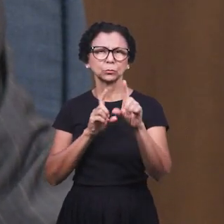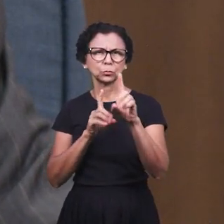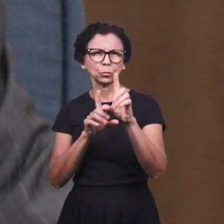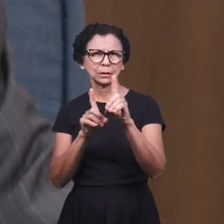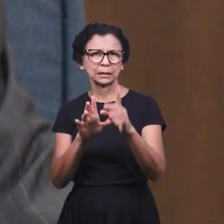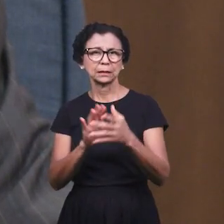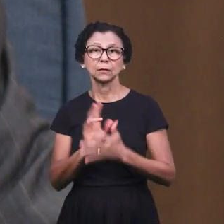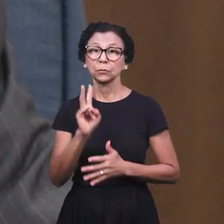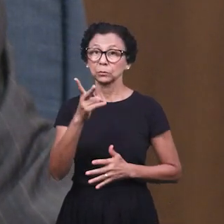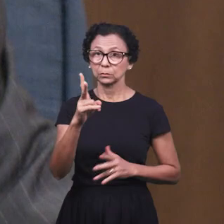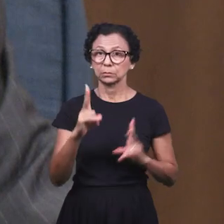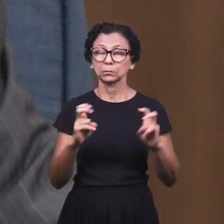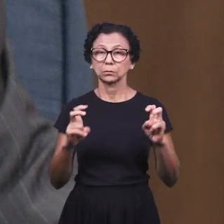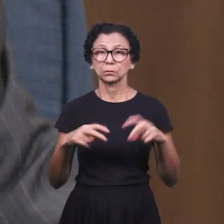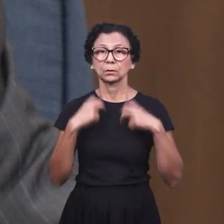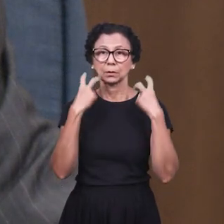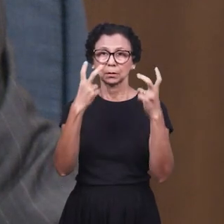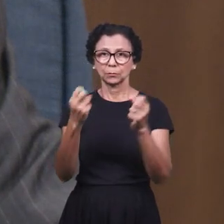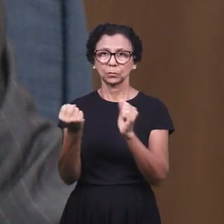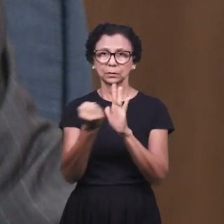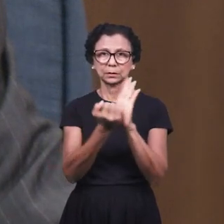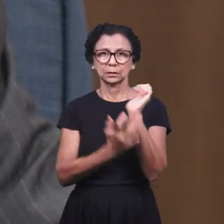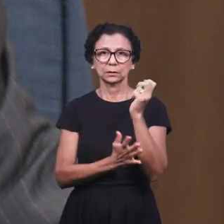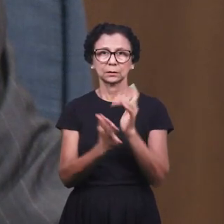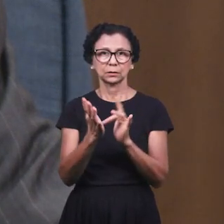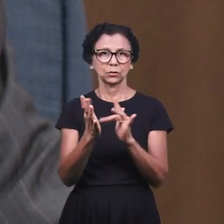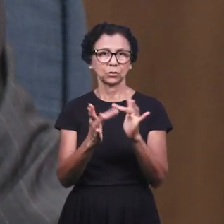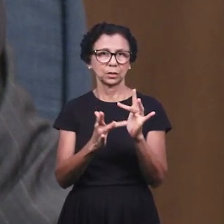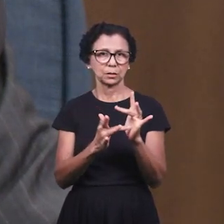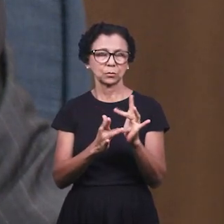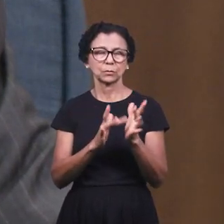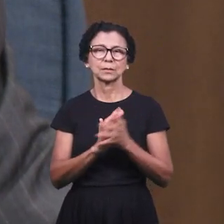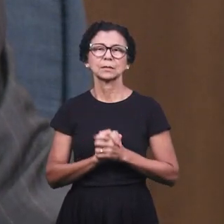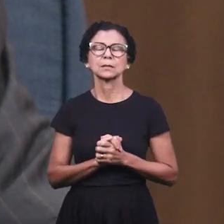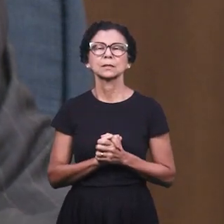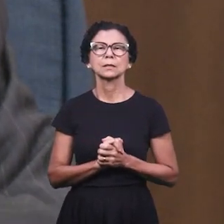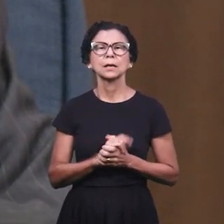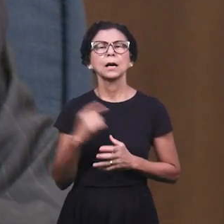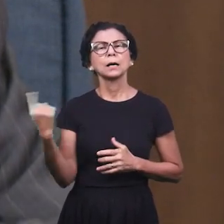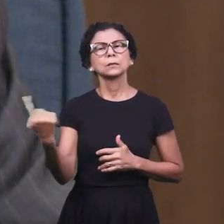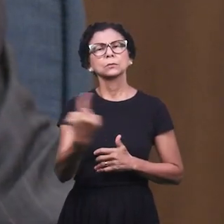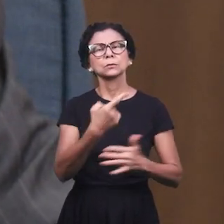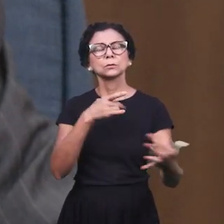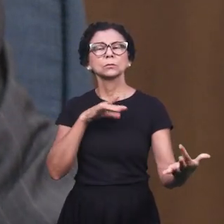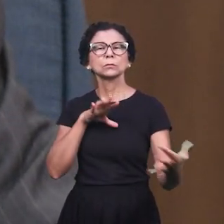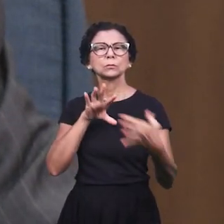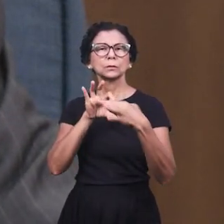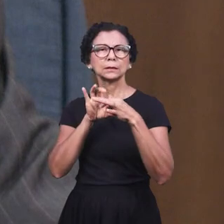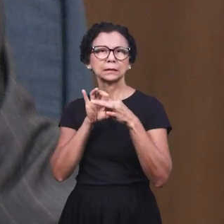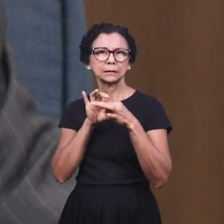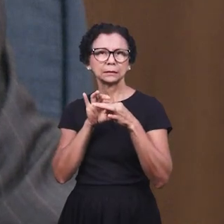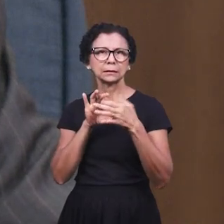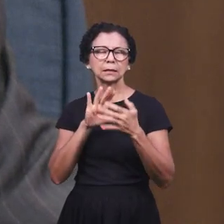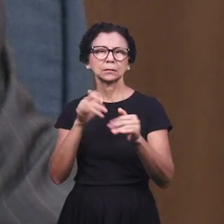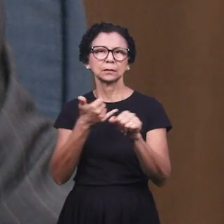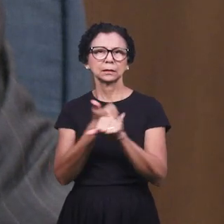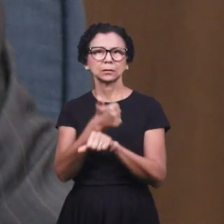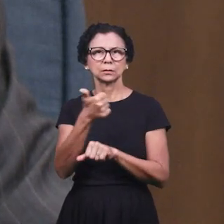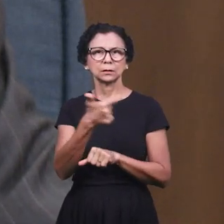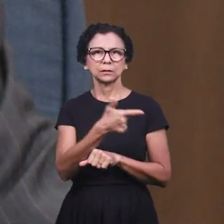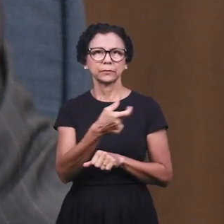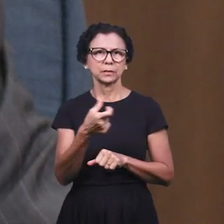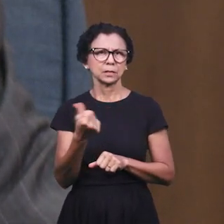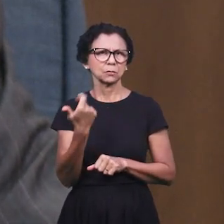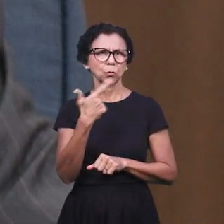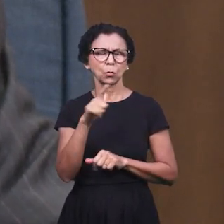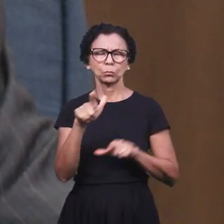continuar o assunto de clamor pelo sangue de Jesus. Aos irmãos que estão ligados conosco no canal